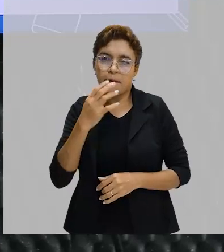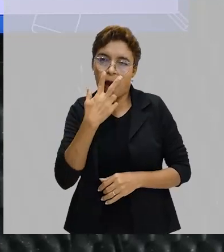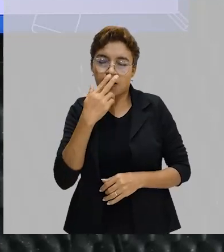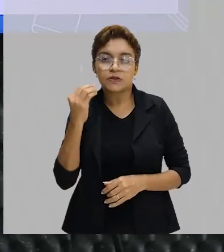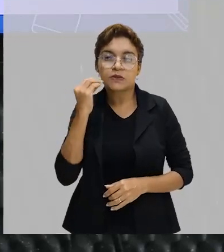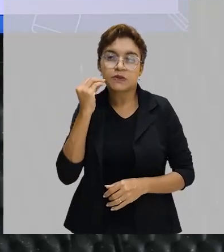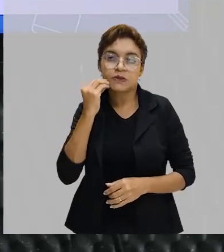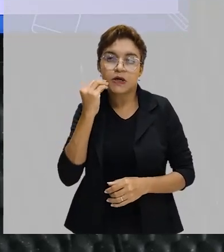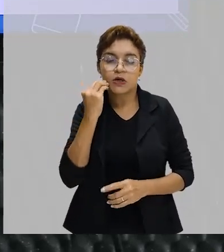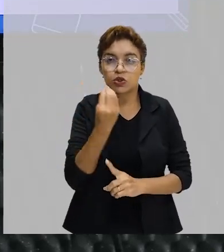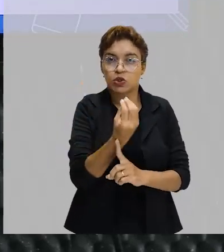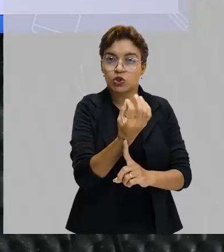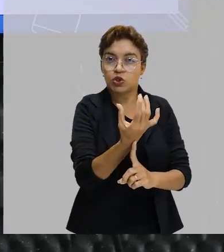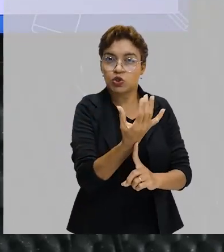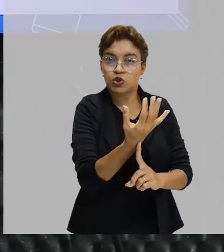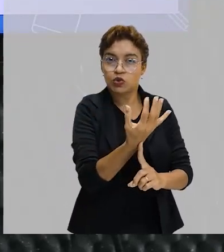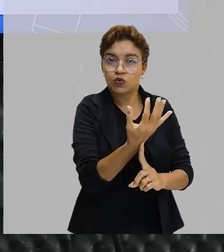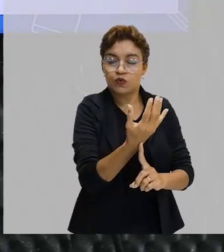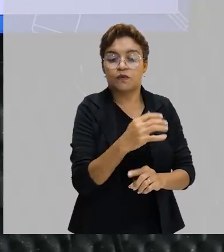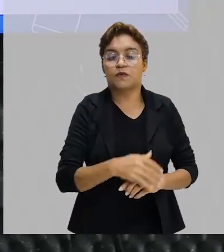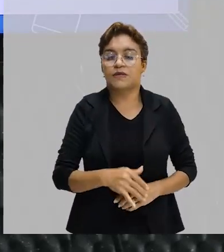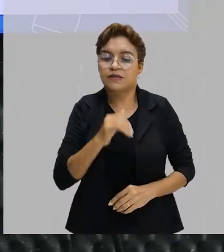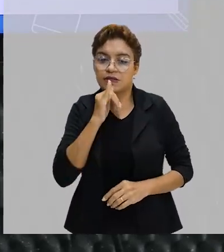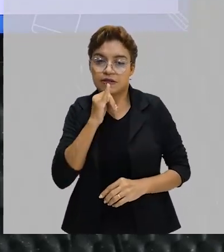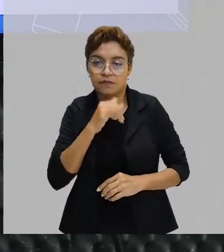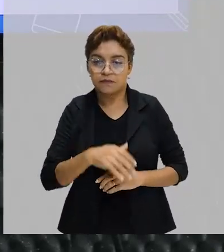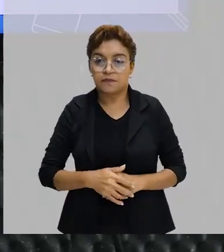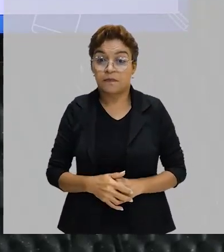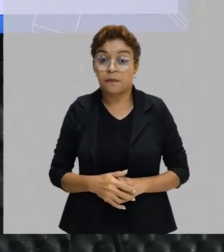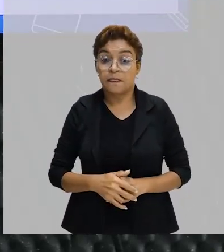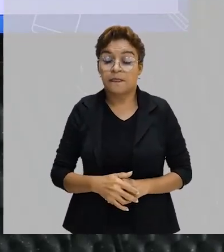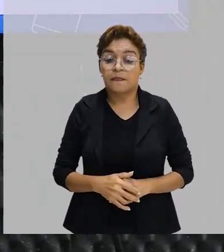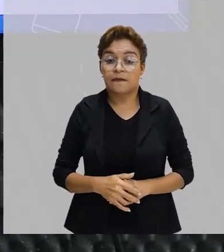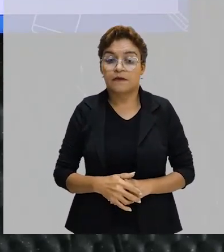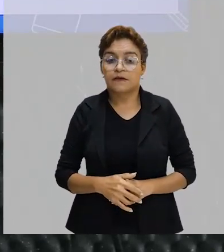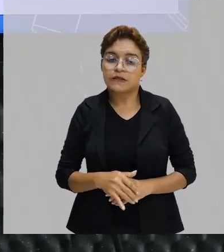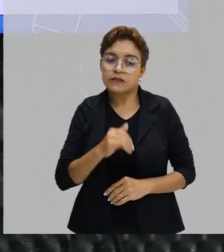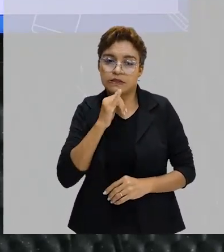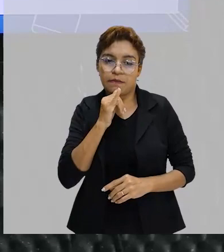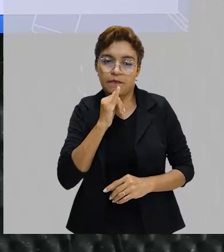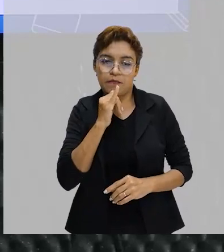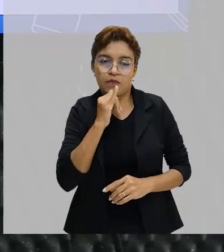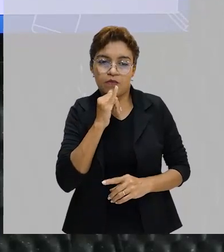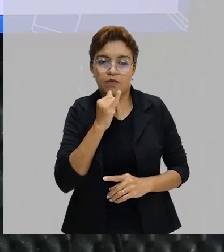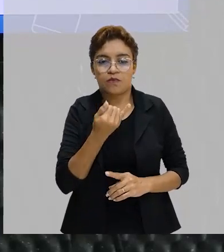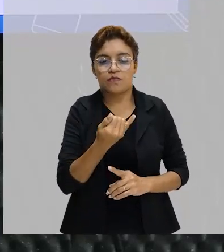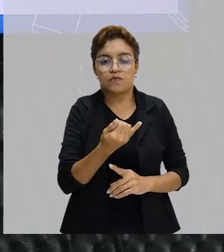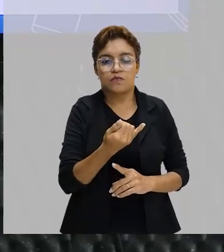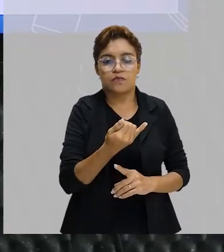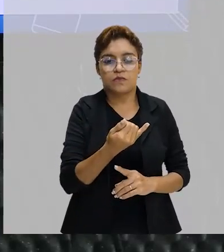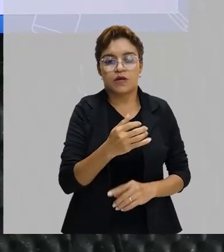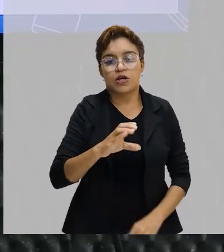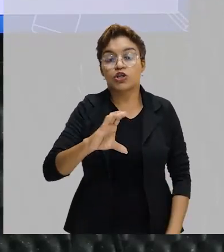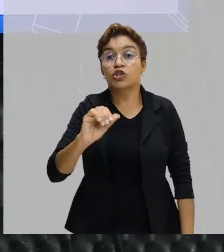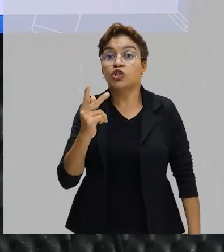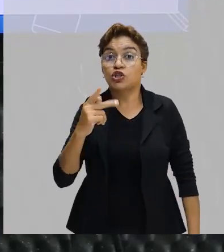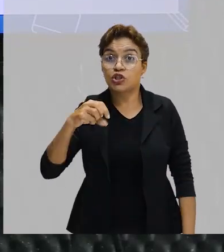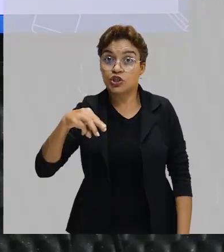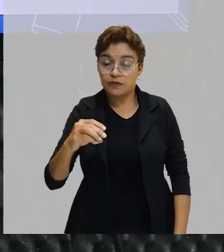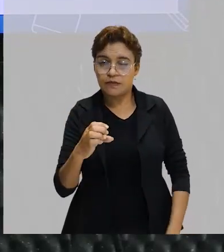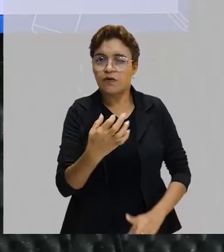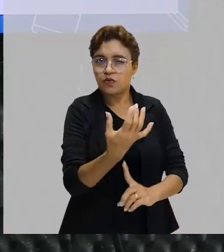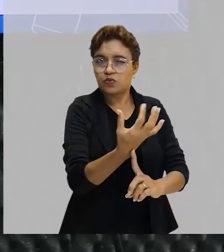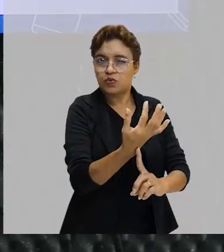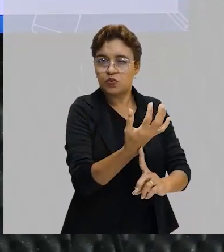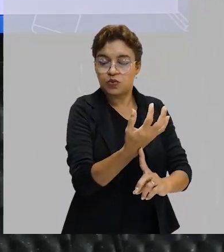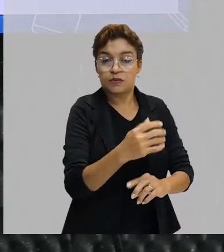com o elemento bário, um pouquinho de bário. E aí a gente leva a chama ao bico de Bunsen. E aí o que acontece?